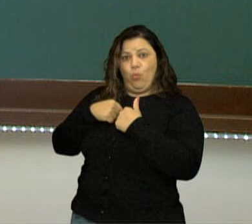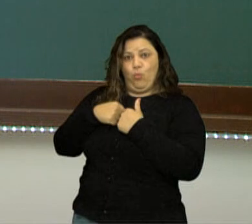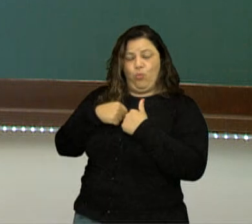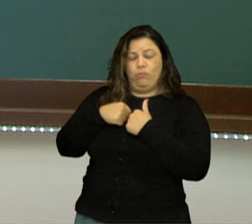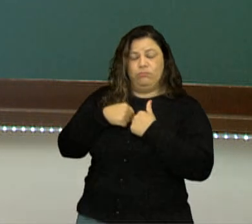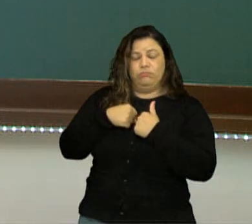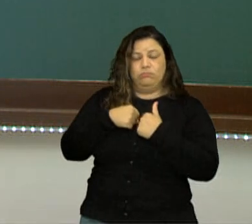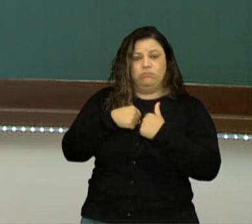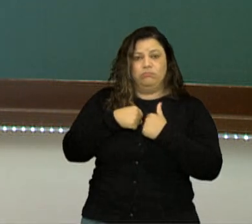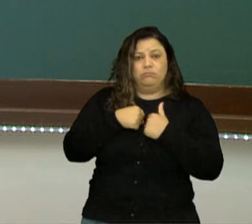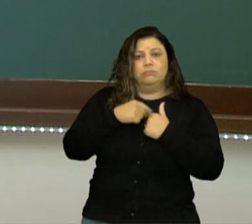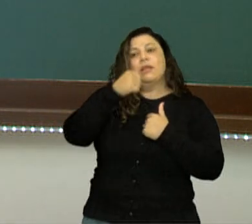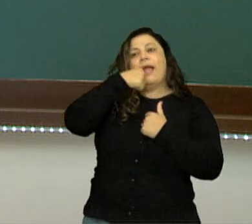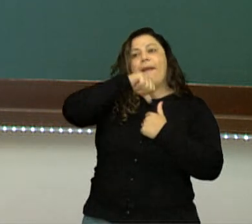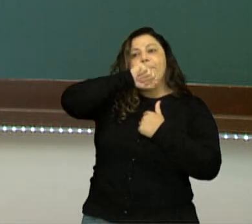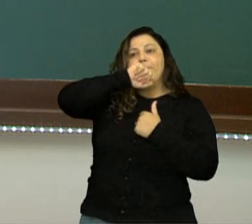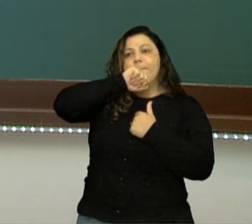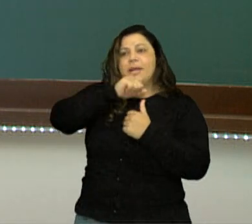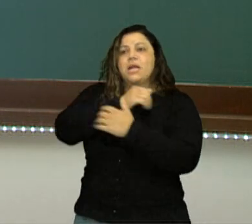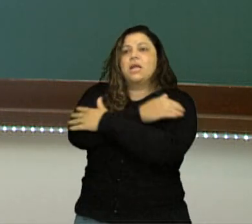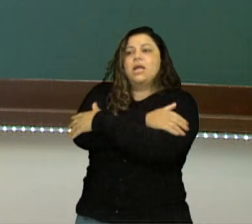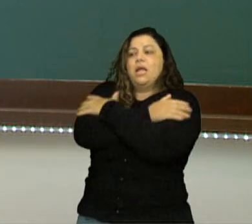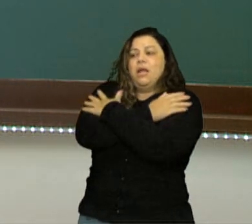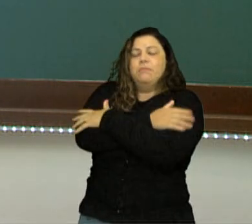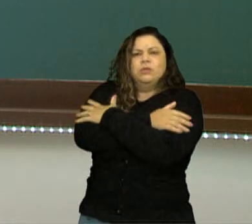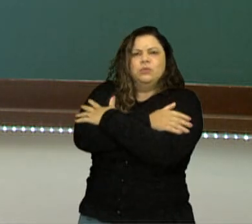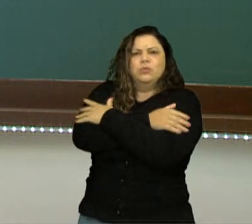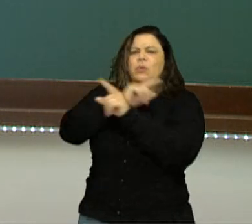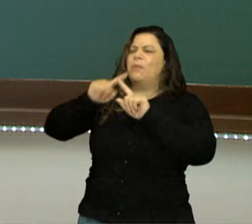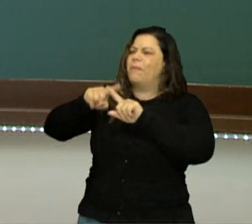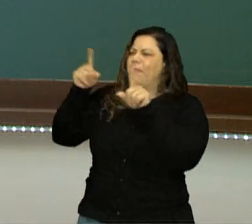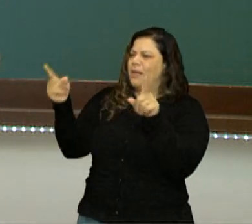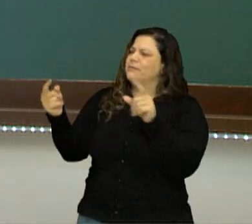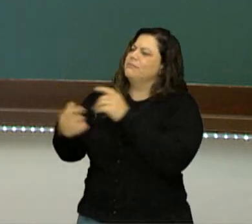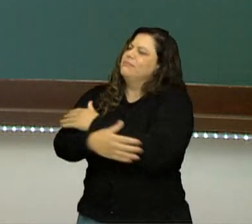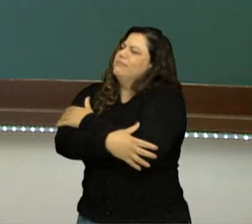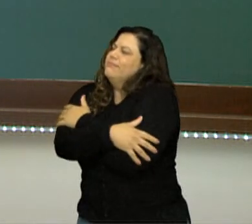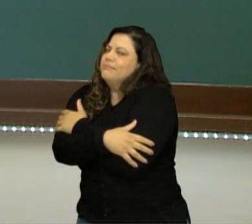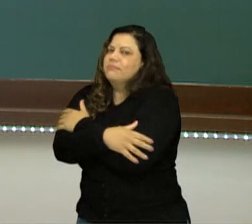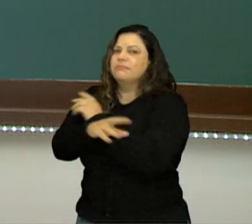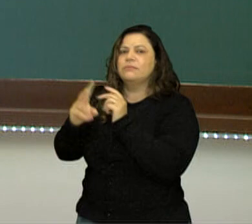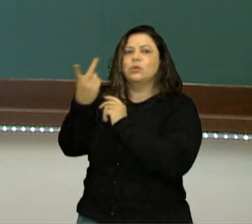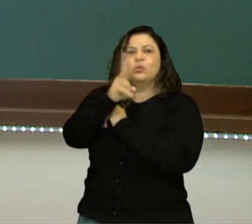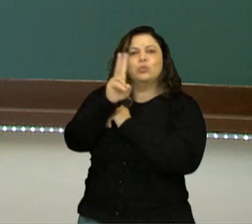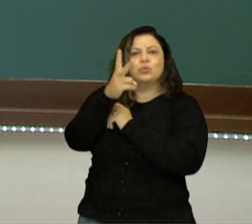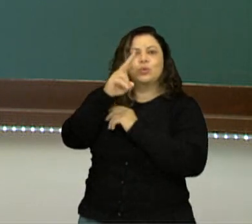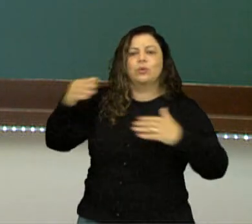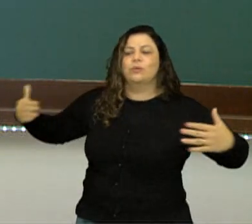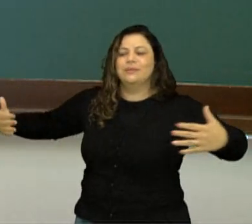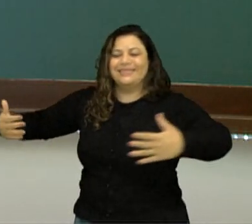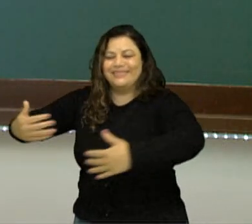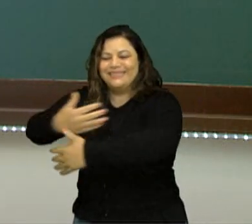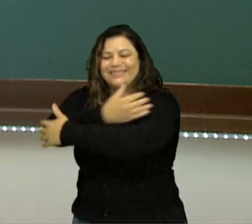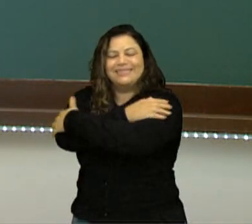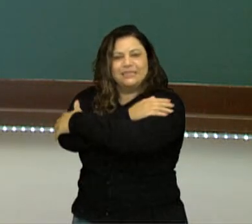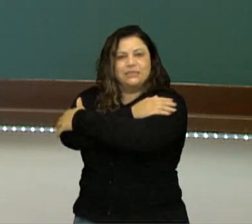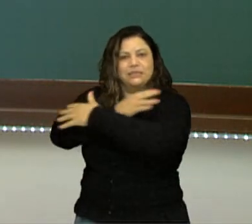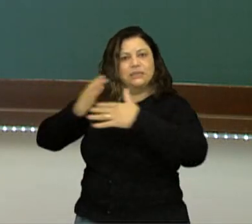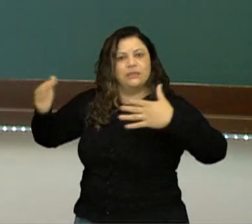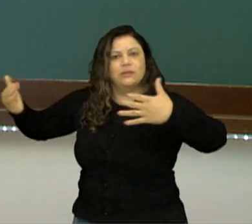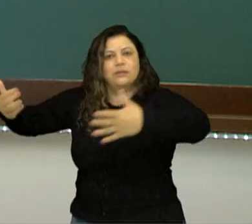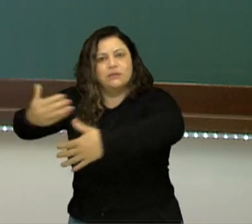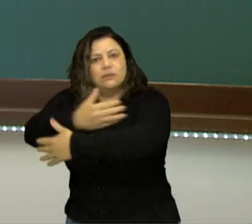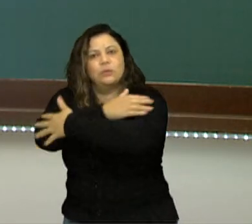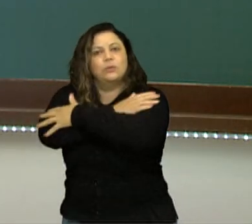eu abracei minha mãe, mas ao mesmo tempo minha mãe me abraçou, né? Então eles se abraçaram, os dois se abraçaram. Então nós